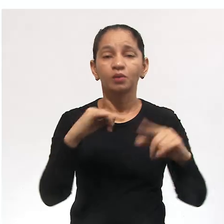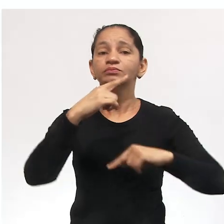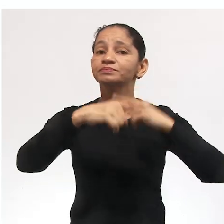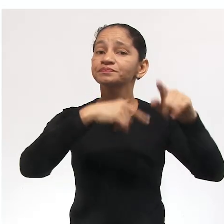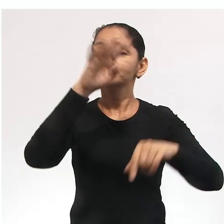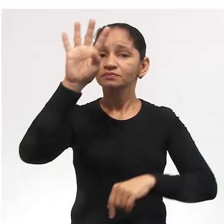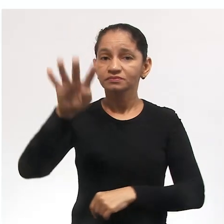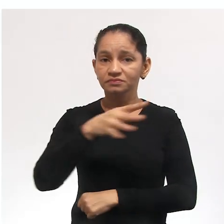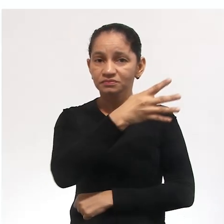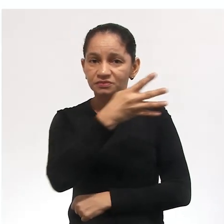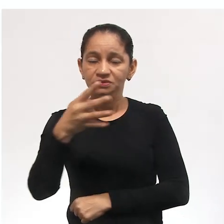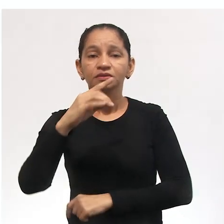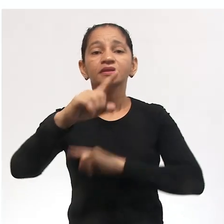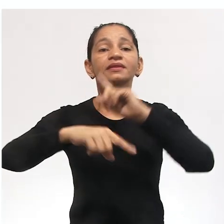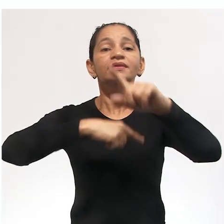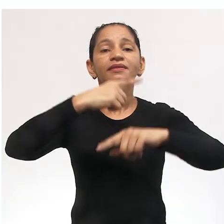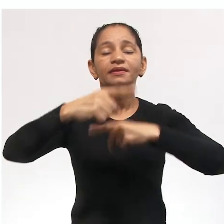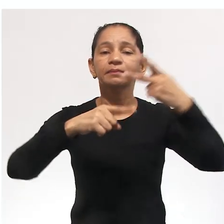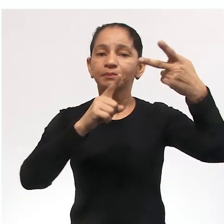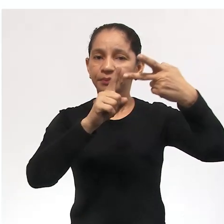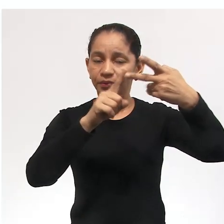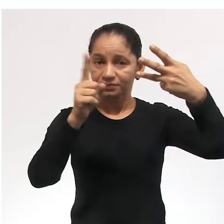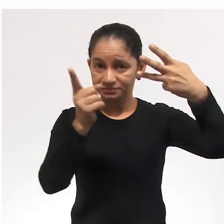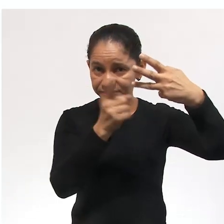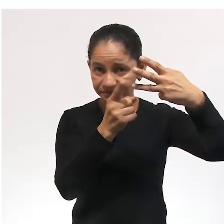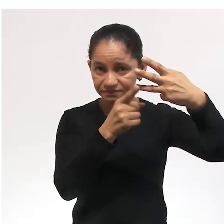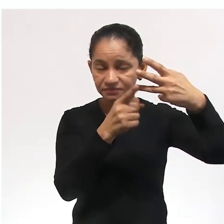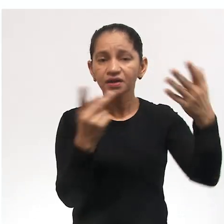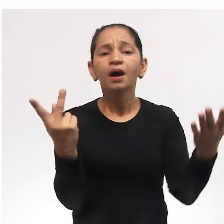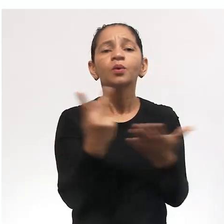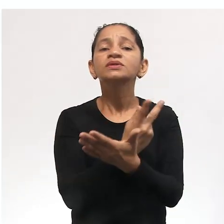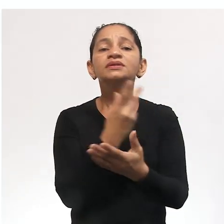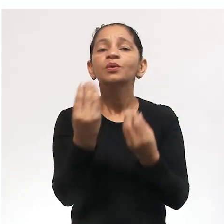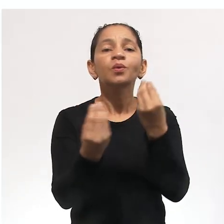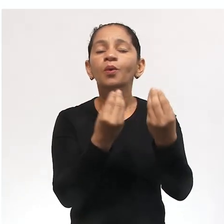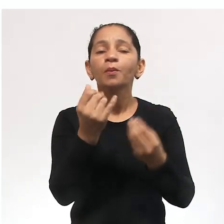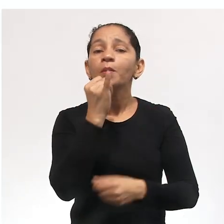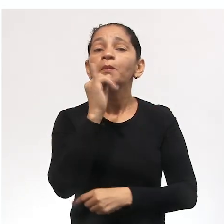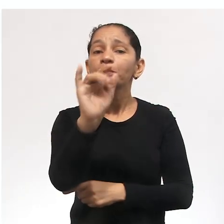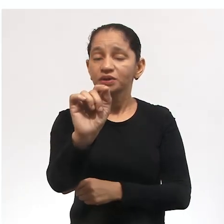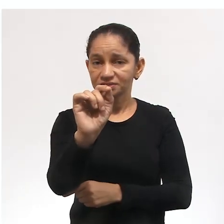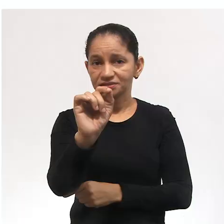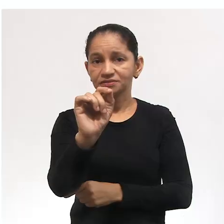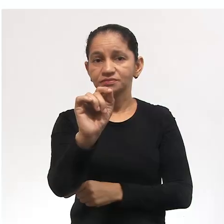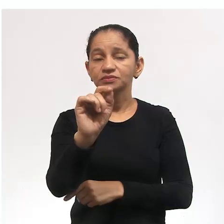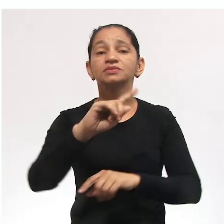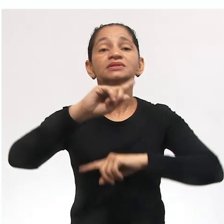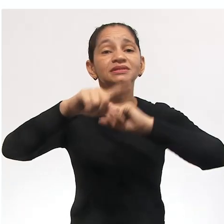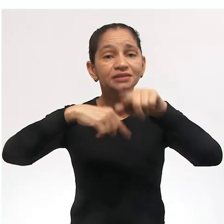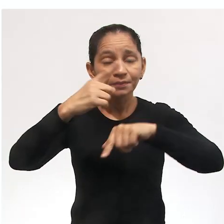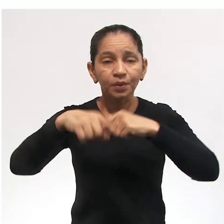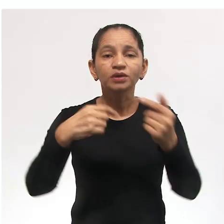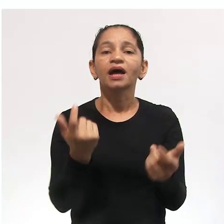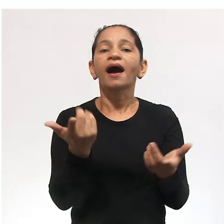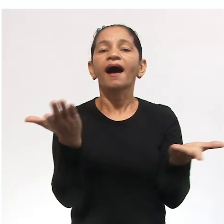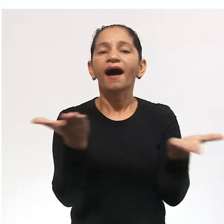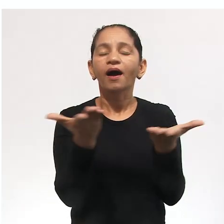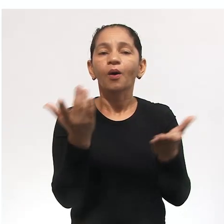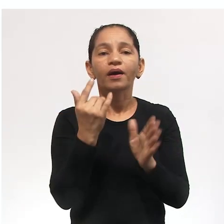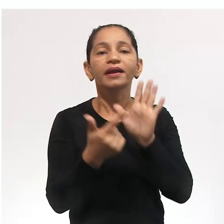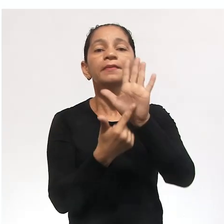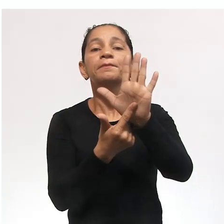que aconteceu da seguinte forma, aquisição de ativo imobilizado. Aí ele dá exemplo aqui, ó,